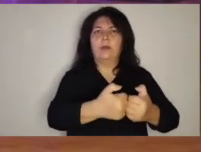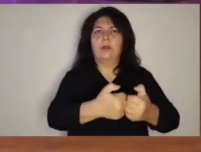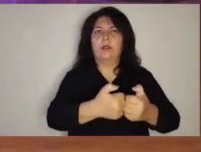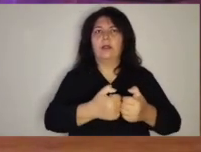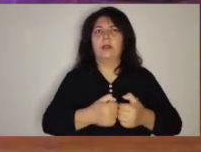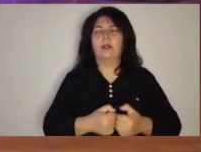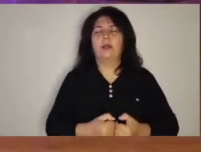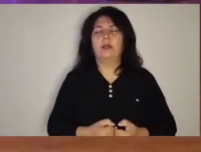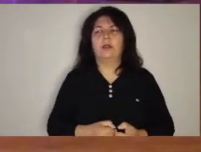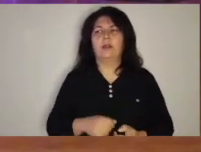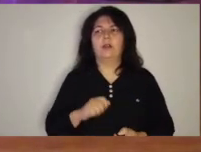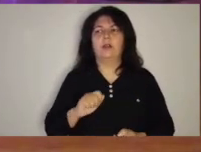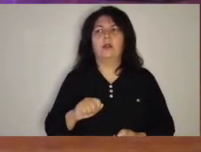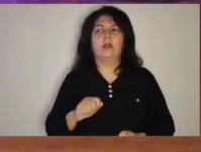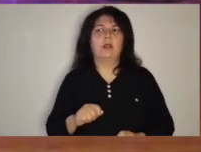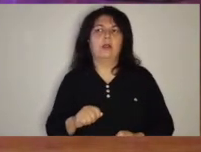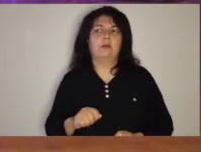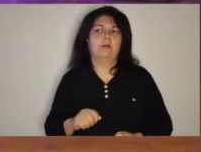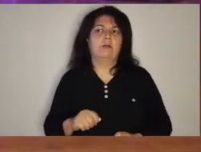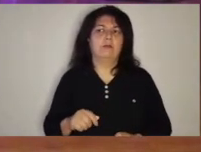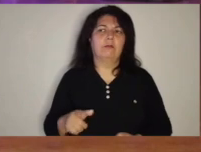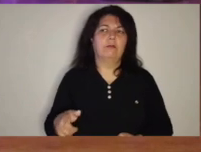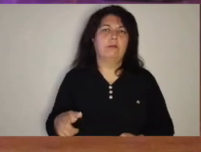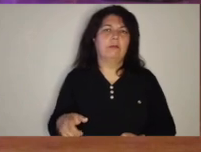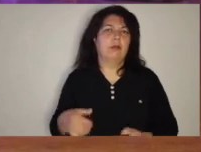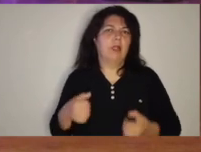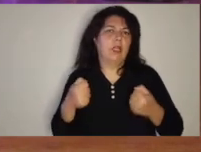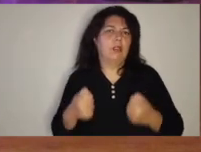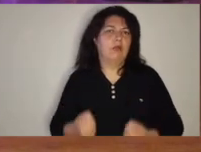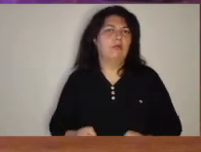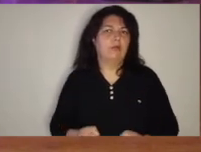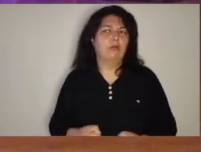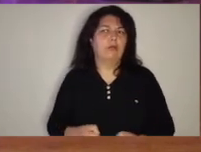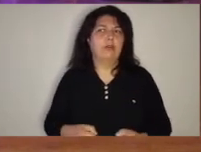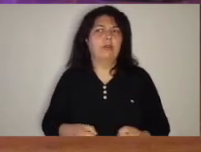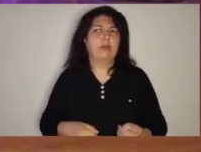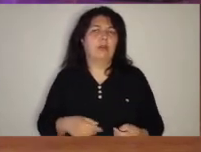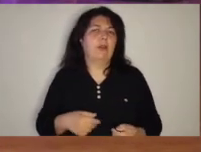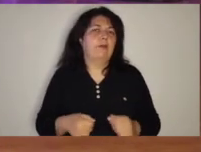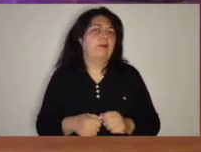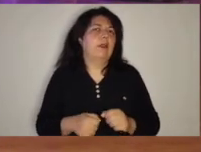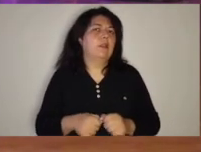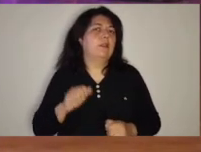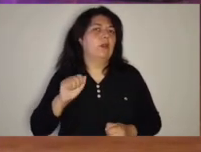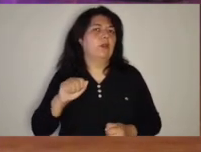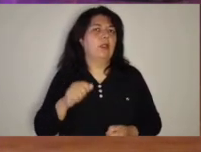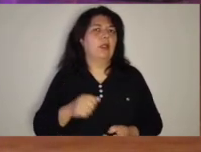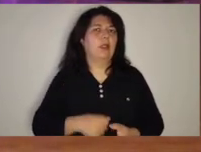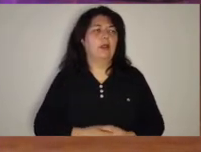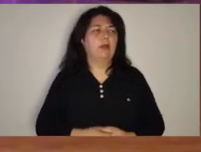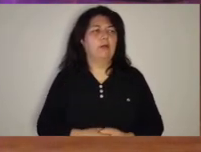Obed-edom? Quando ele sabe que a arca vai sair da sua casa, ele poderia falar o quê? Fazer biquinho.